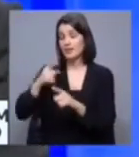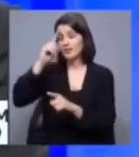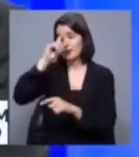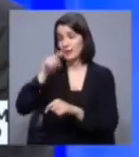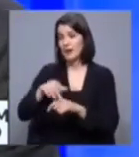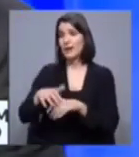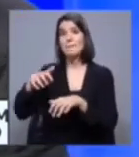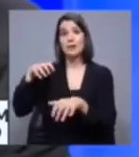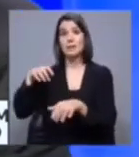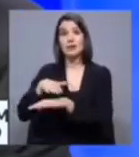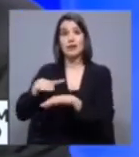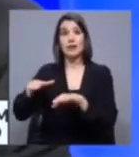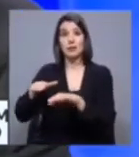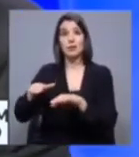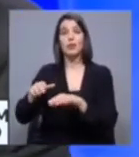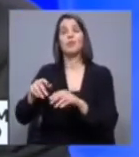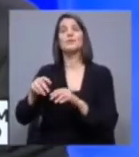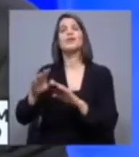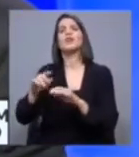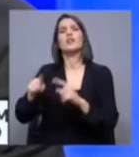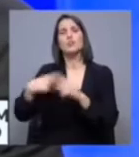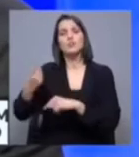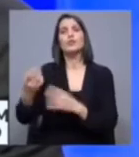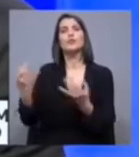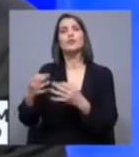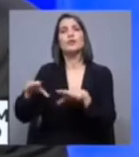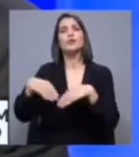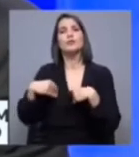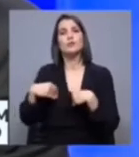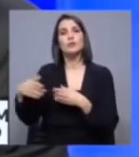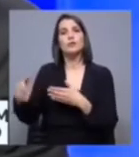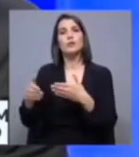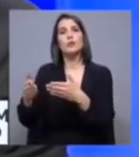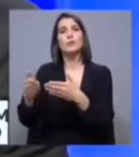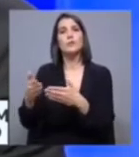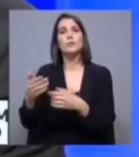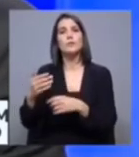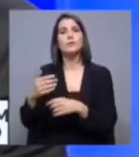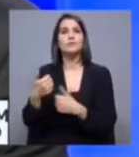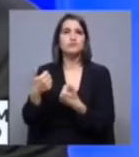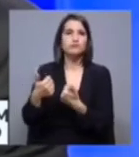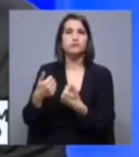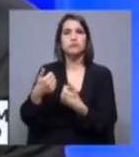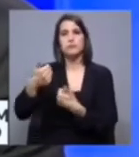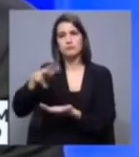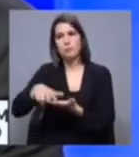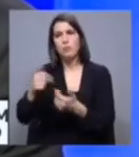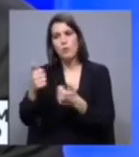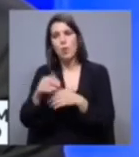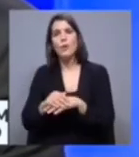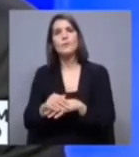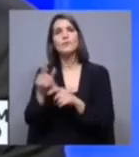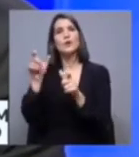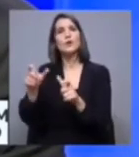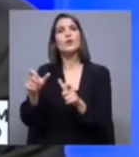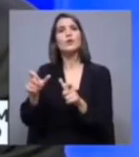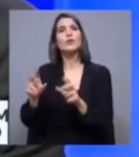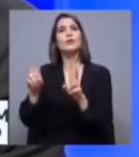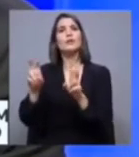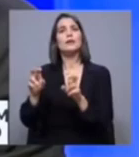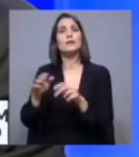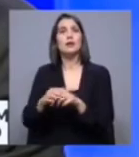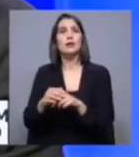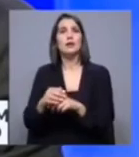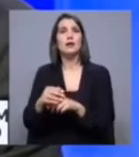que o Parlamento acabou depois por adotar uma solução bastante engenhosa e válida e penso que eficaz para controlar o tema do financiamento